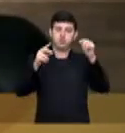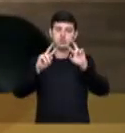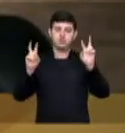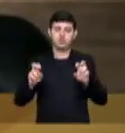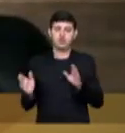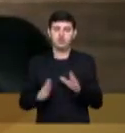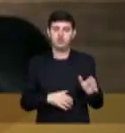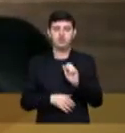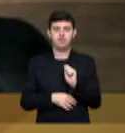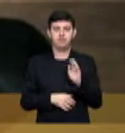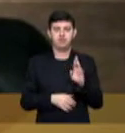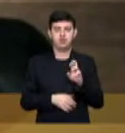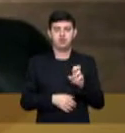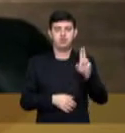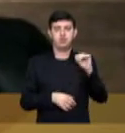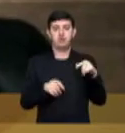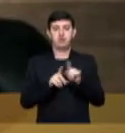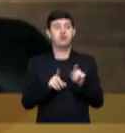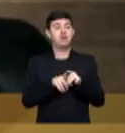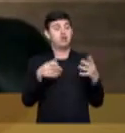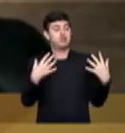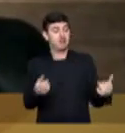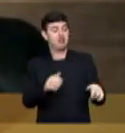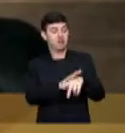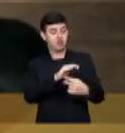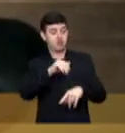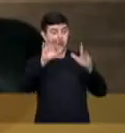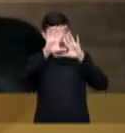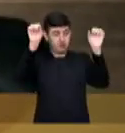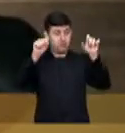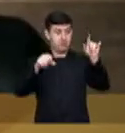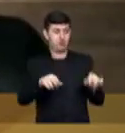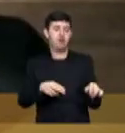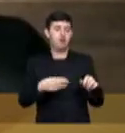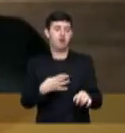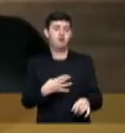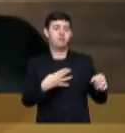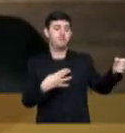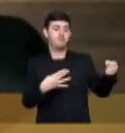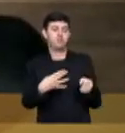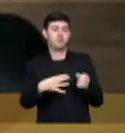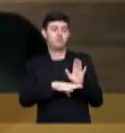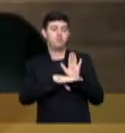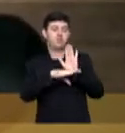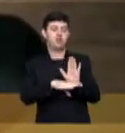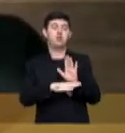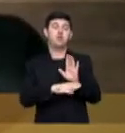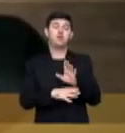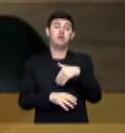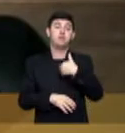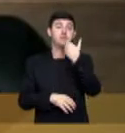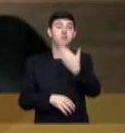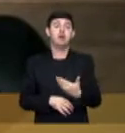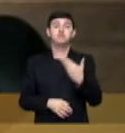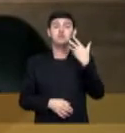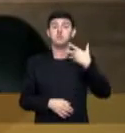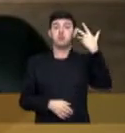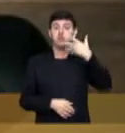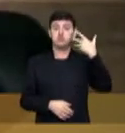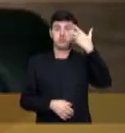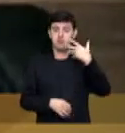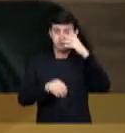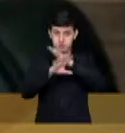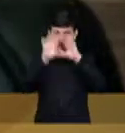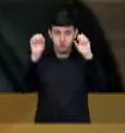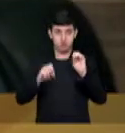admitida como amicus curiae, corrobora a necessidade de pronunciamento desse Supremo Tribunal Federal